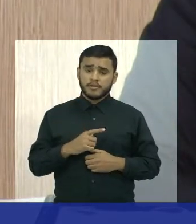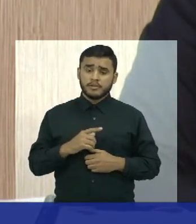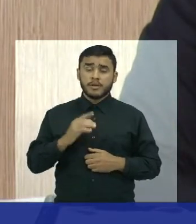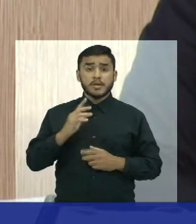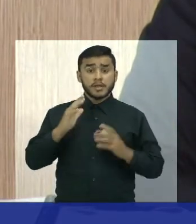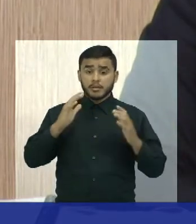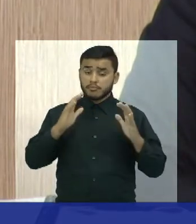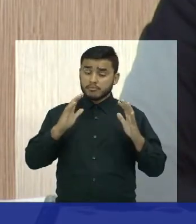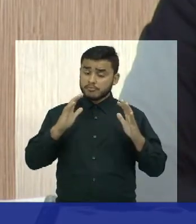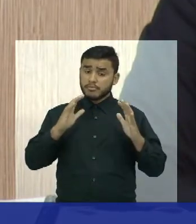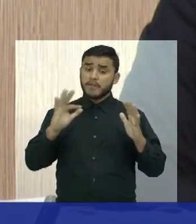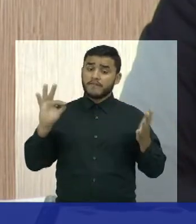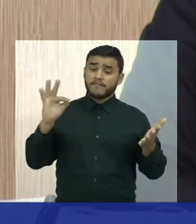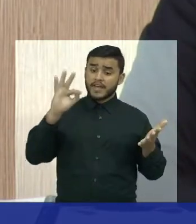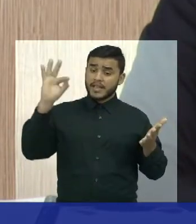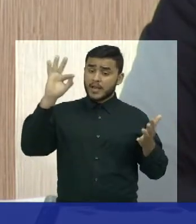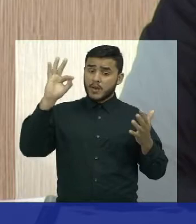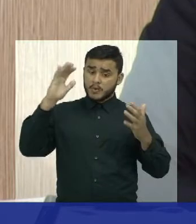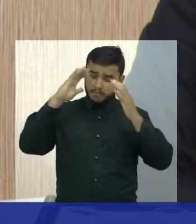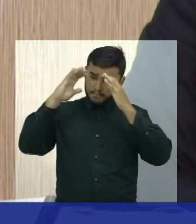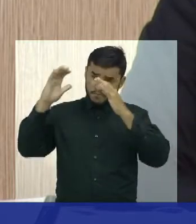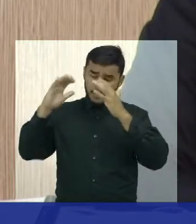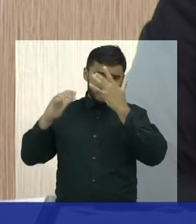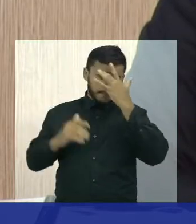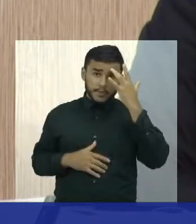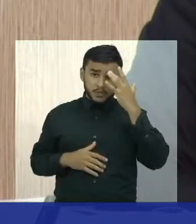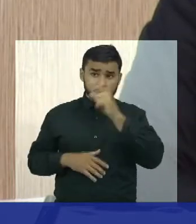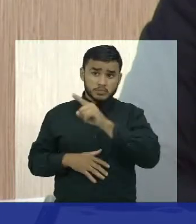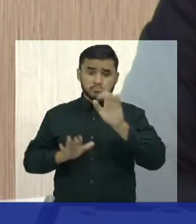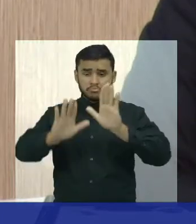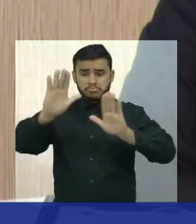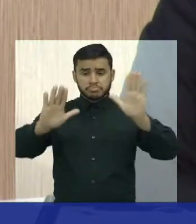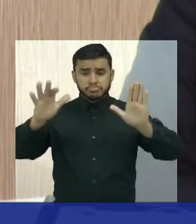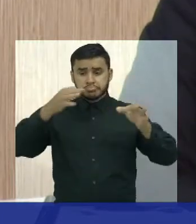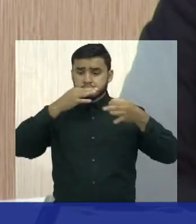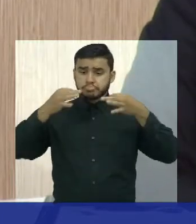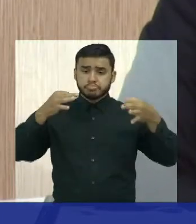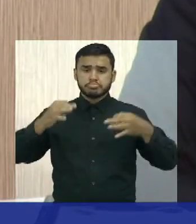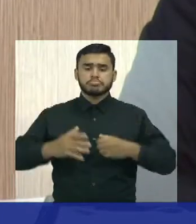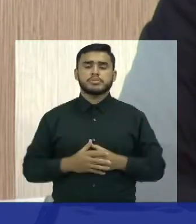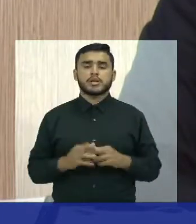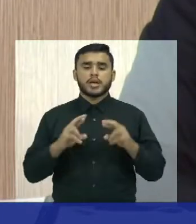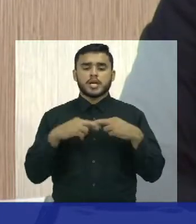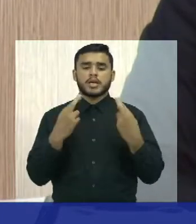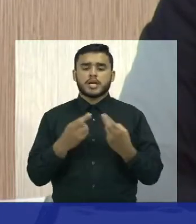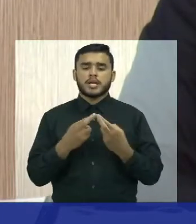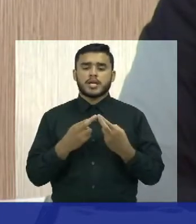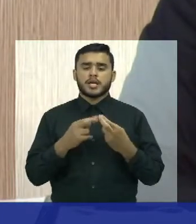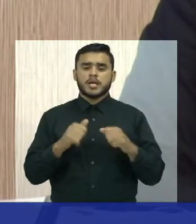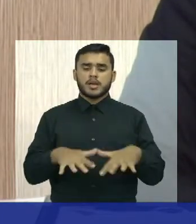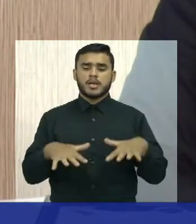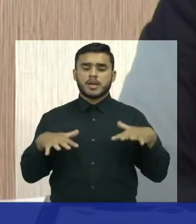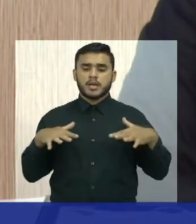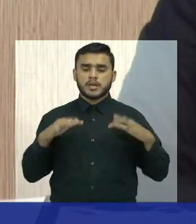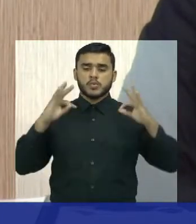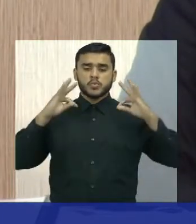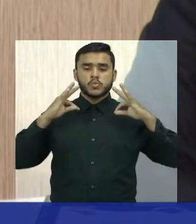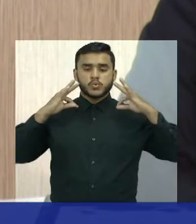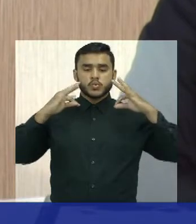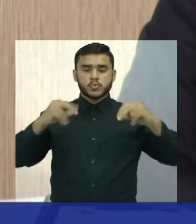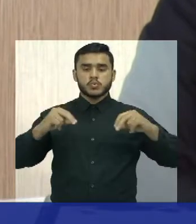federal sobre participação social. Isso não quer dizer que as audiências serão todas